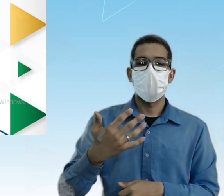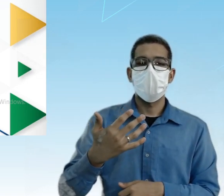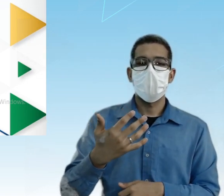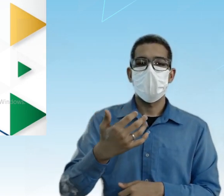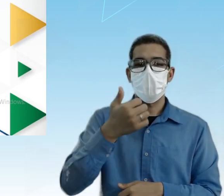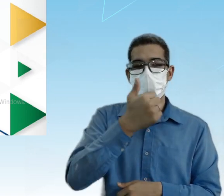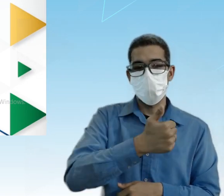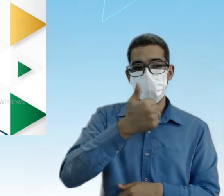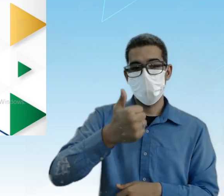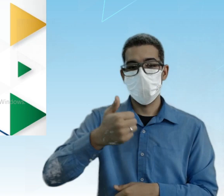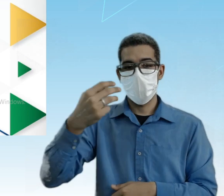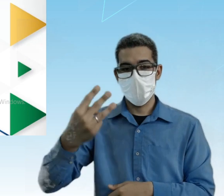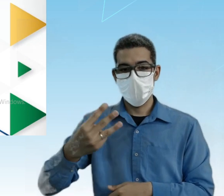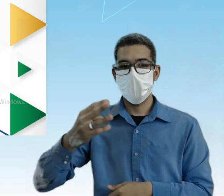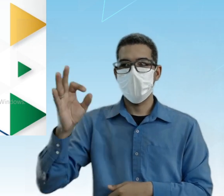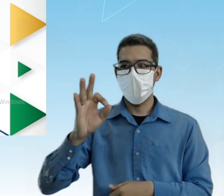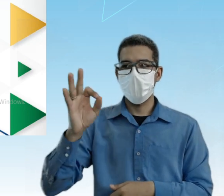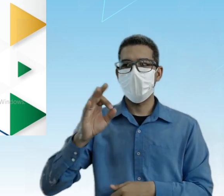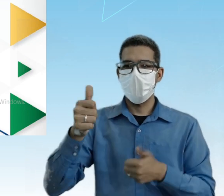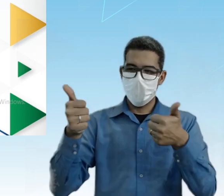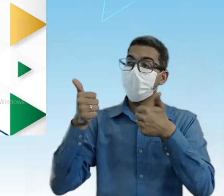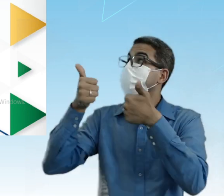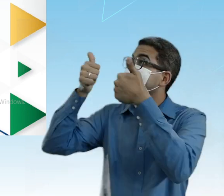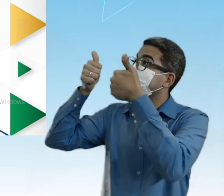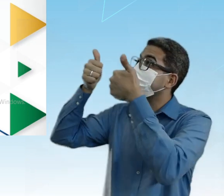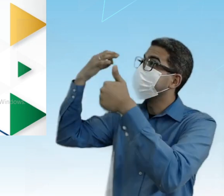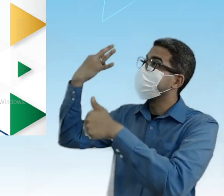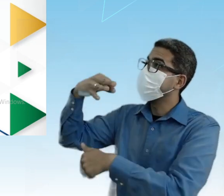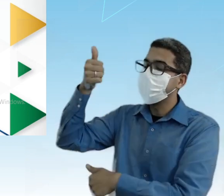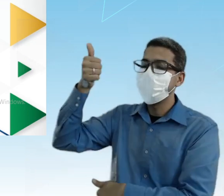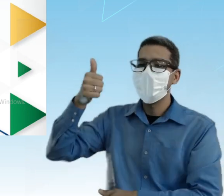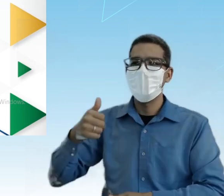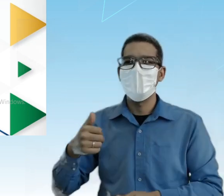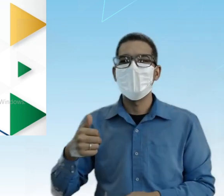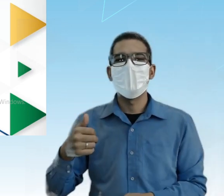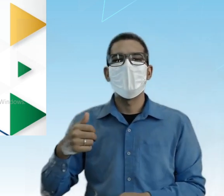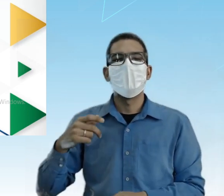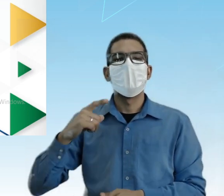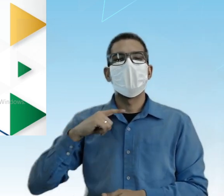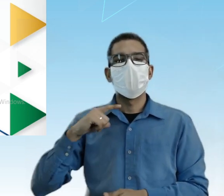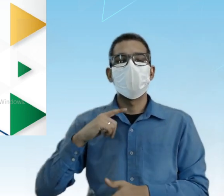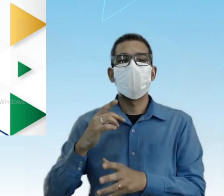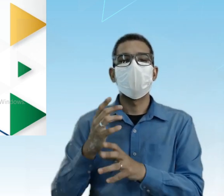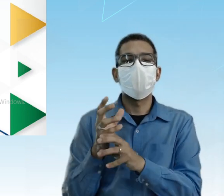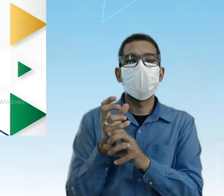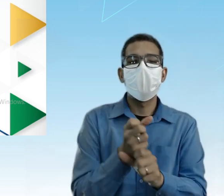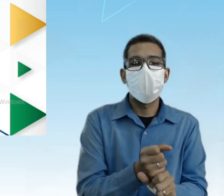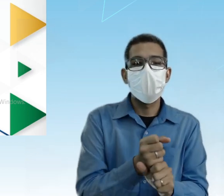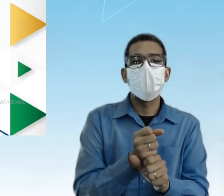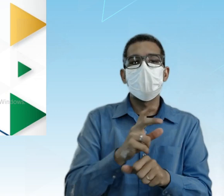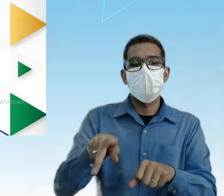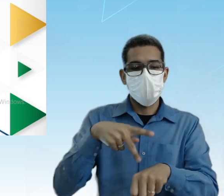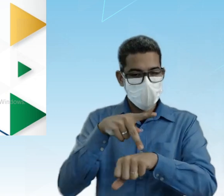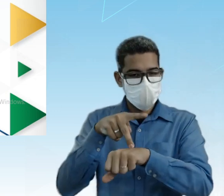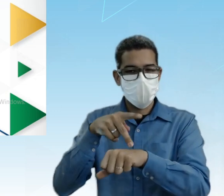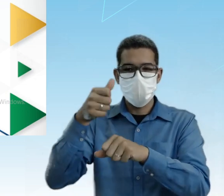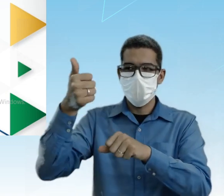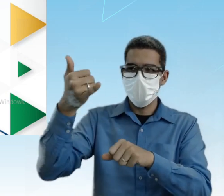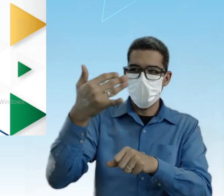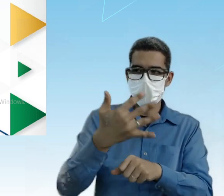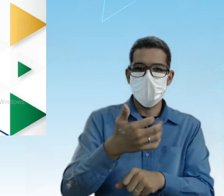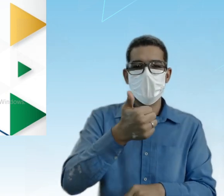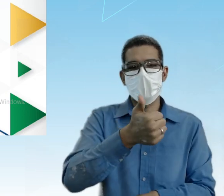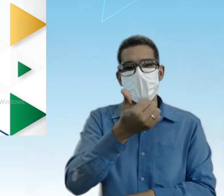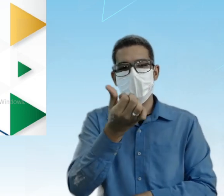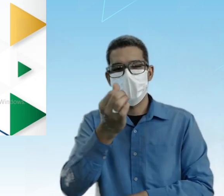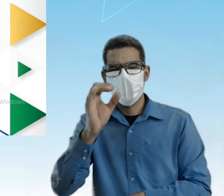73ª posição no ranking mundial. Perfeito, Robson? Composto por 169 países. A professora